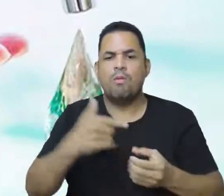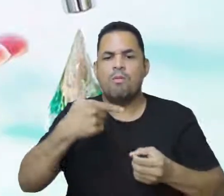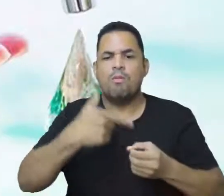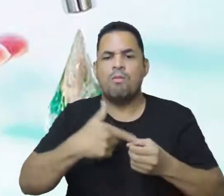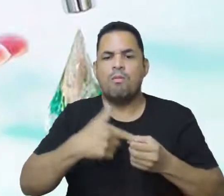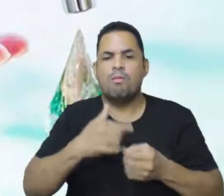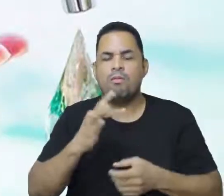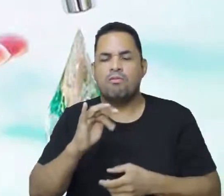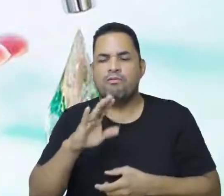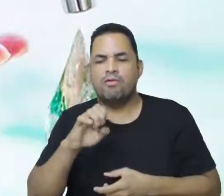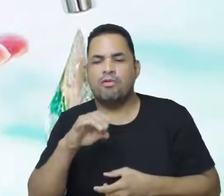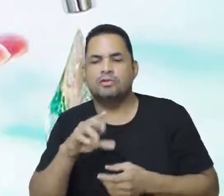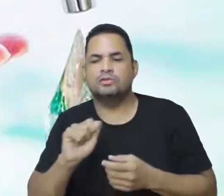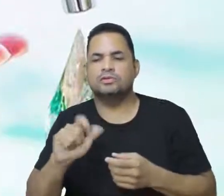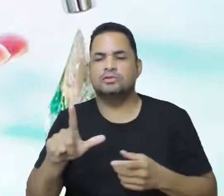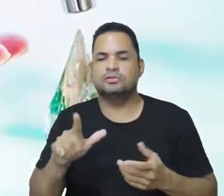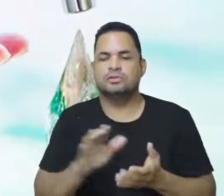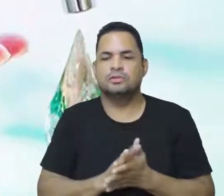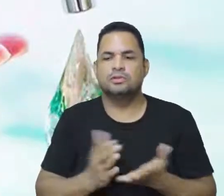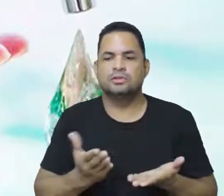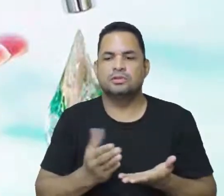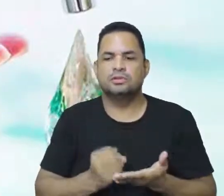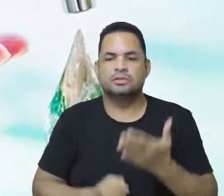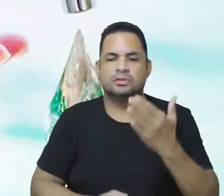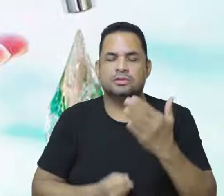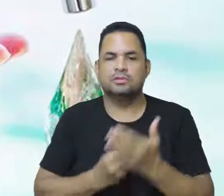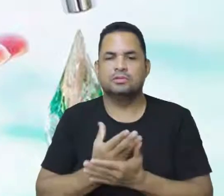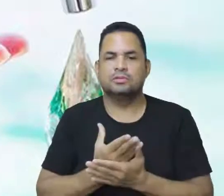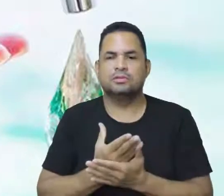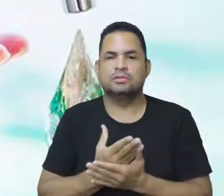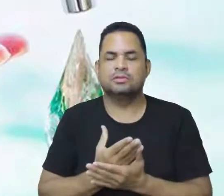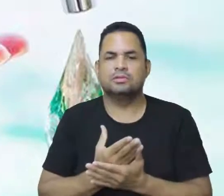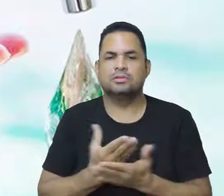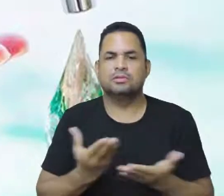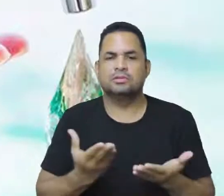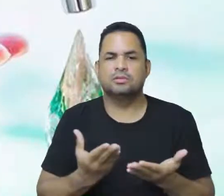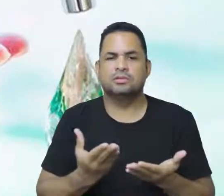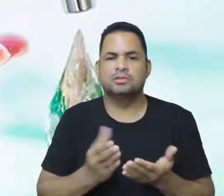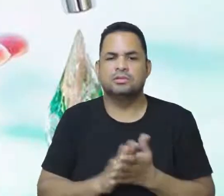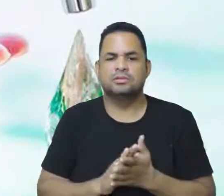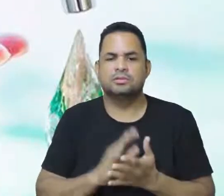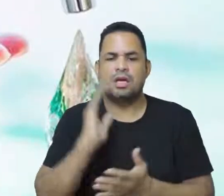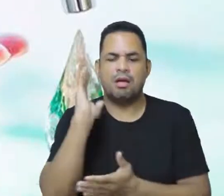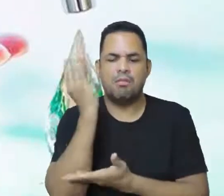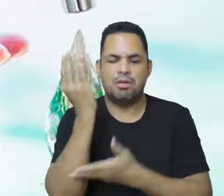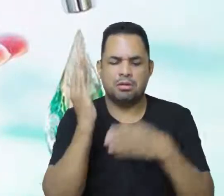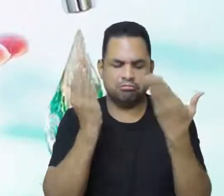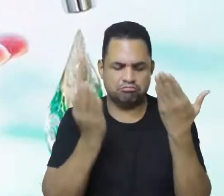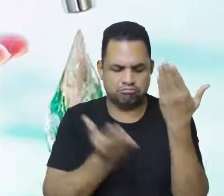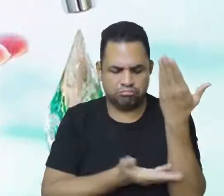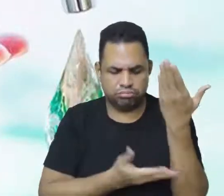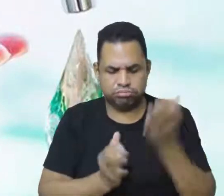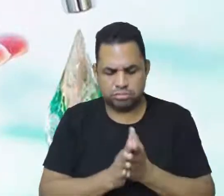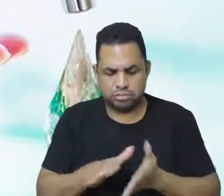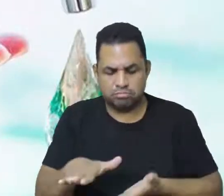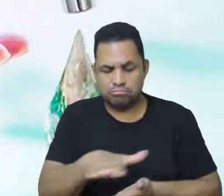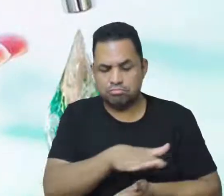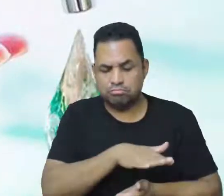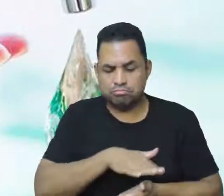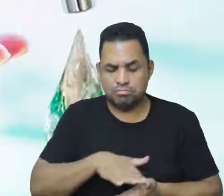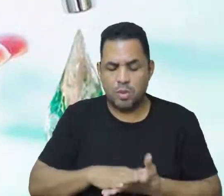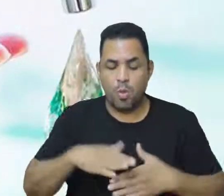ele passou a ser um homem que estava destruindo o seu próprio meio. E quando é